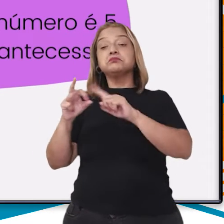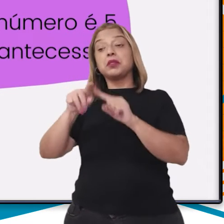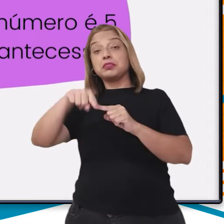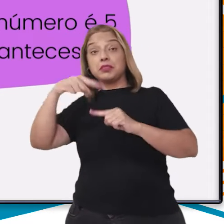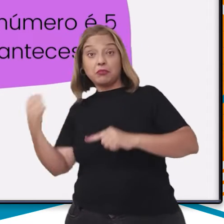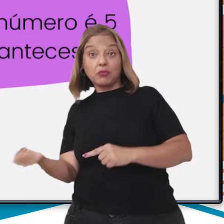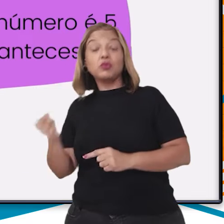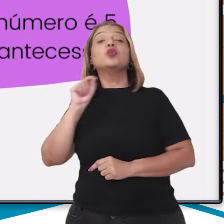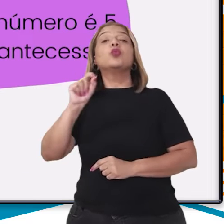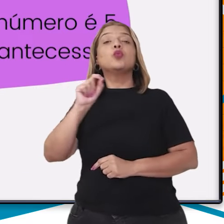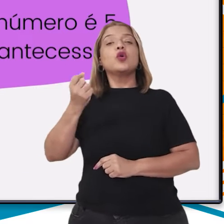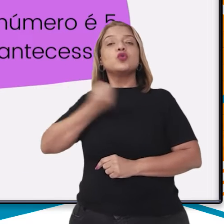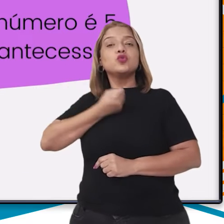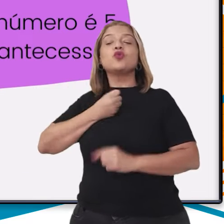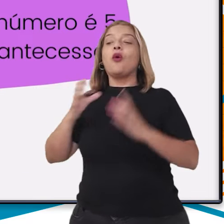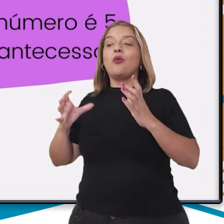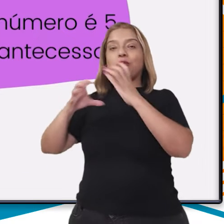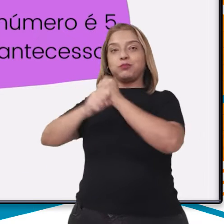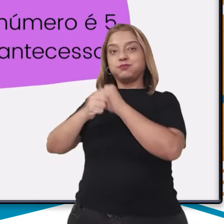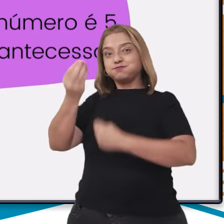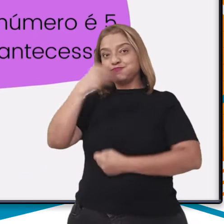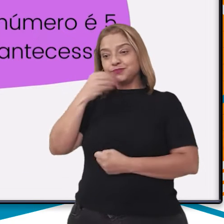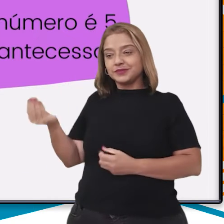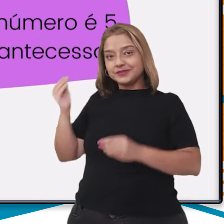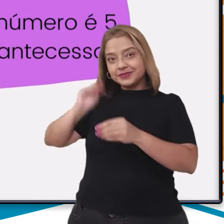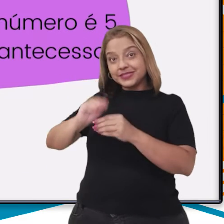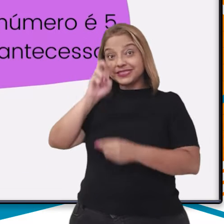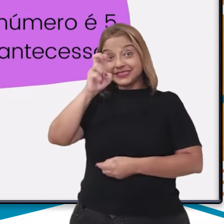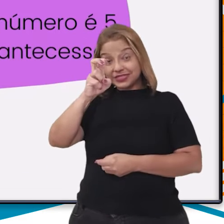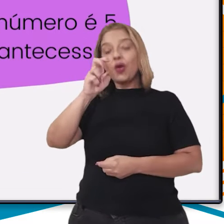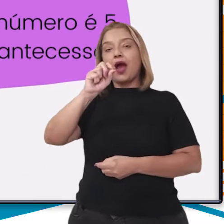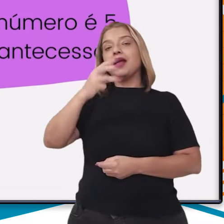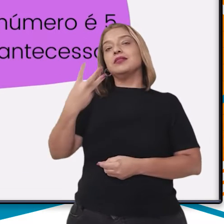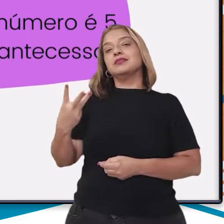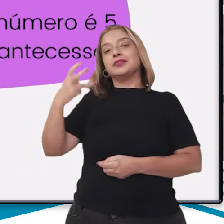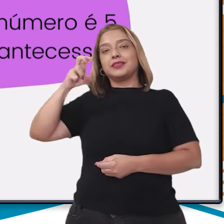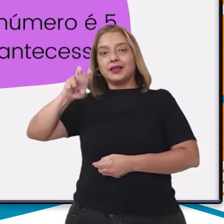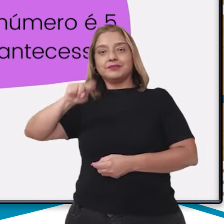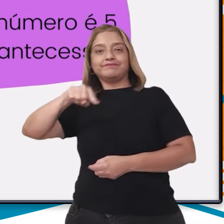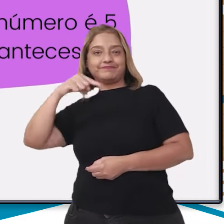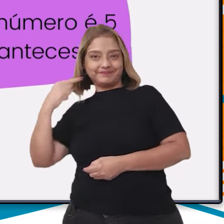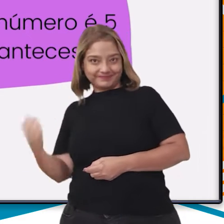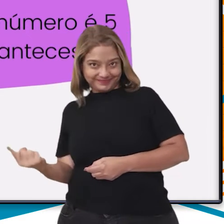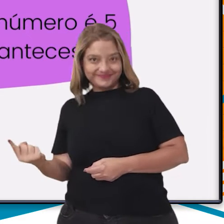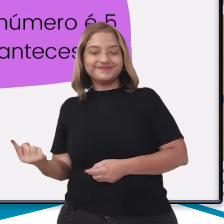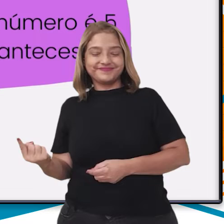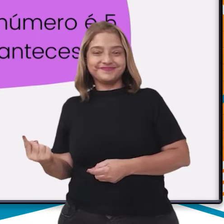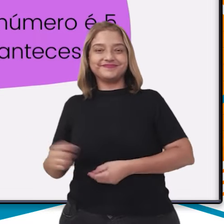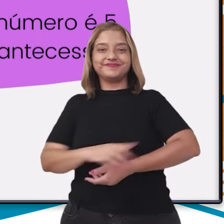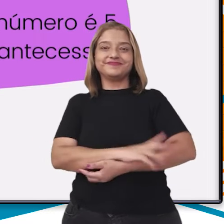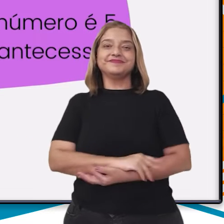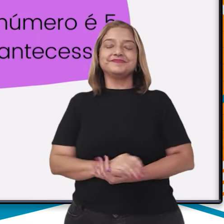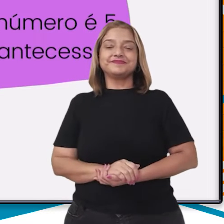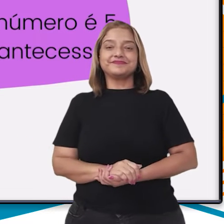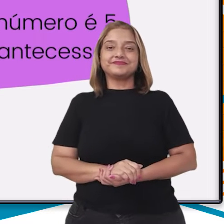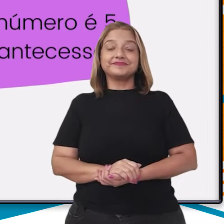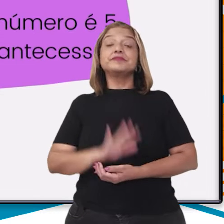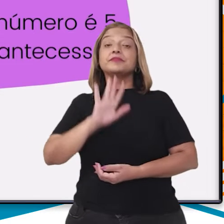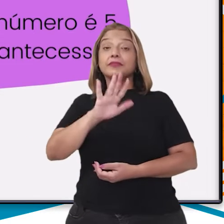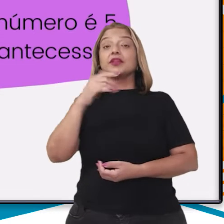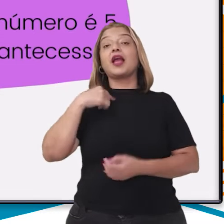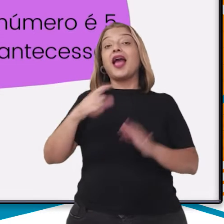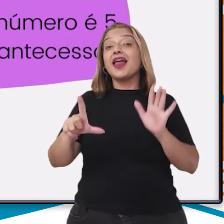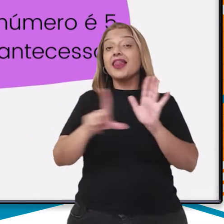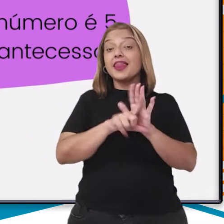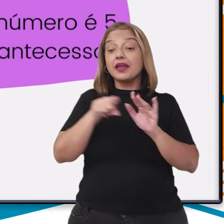do 30, o próximo número é o 35, porque tem 5 unidades a mais do que o antecessor. Então,